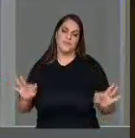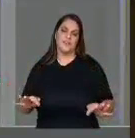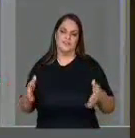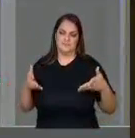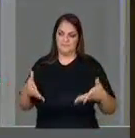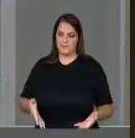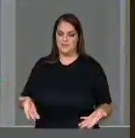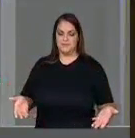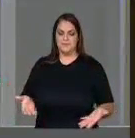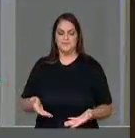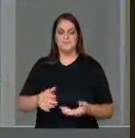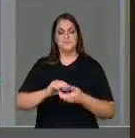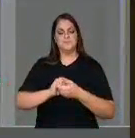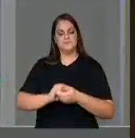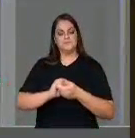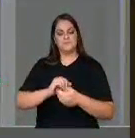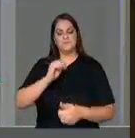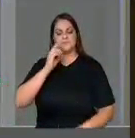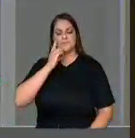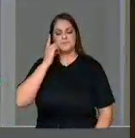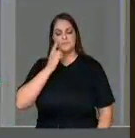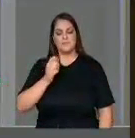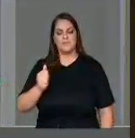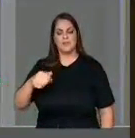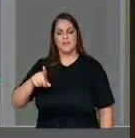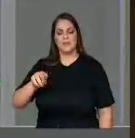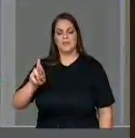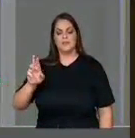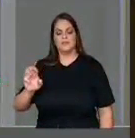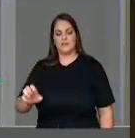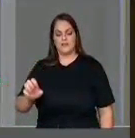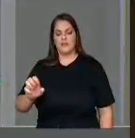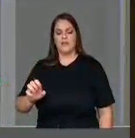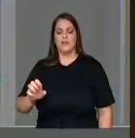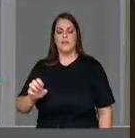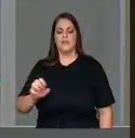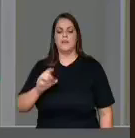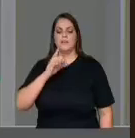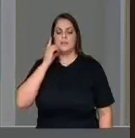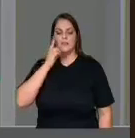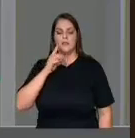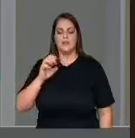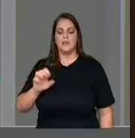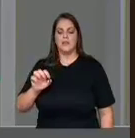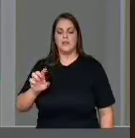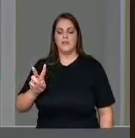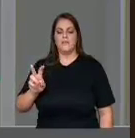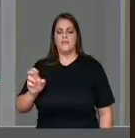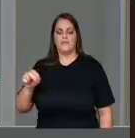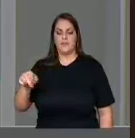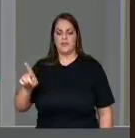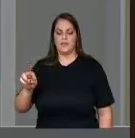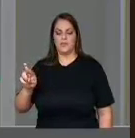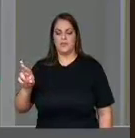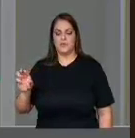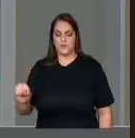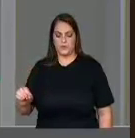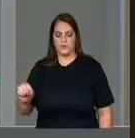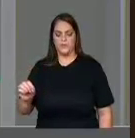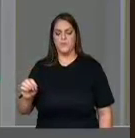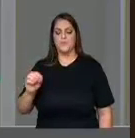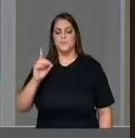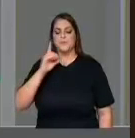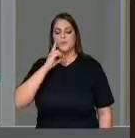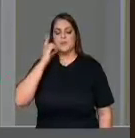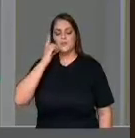André Figueiredo, autor do requerimento, o deputado Evandro Roman, autor do requerimento da sessão solene,